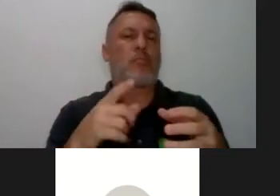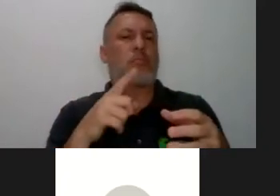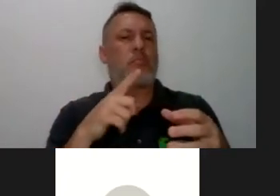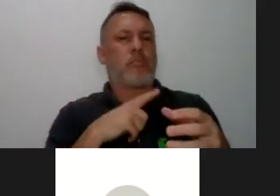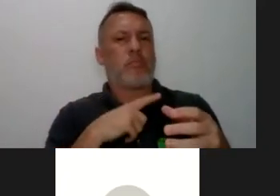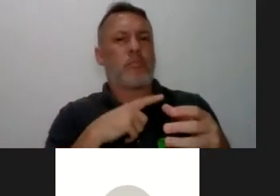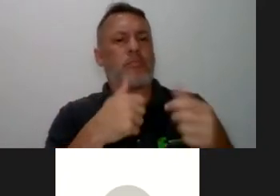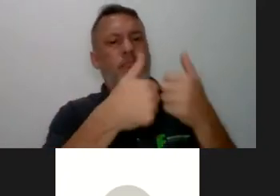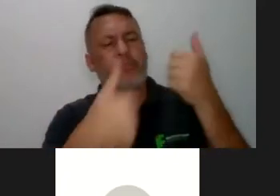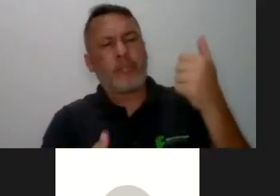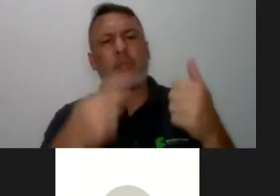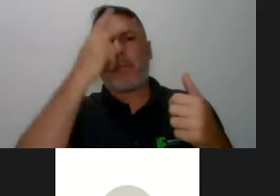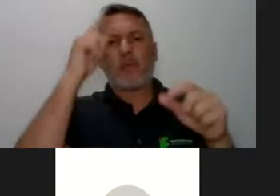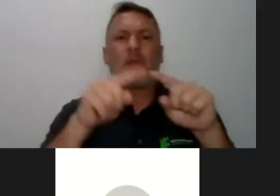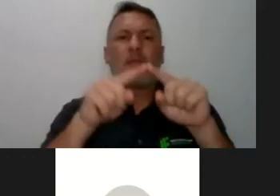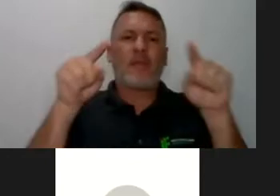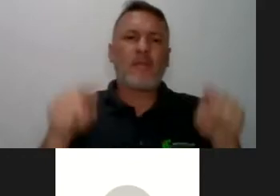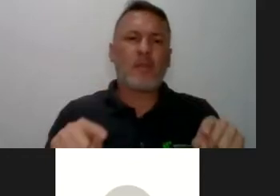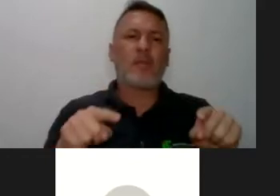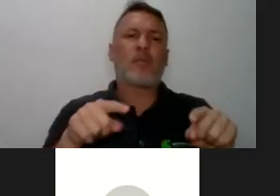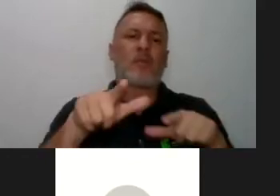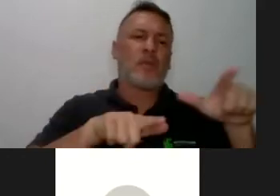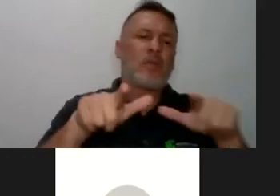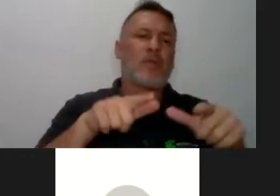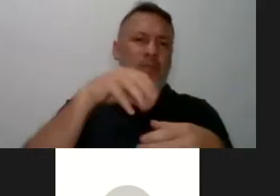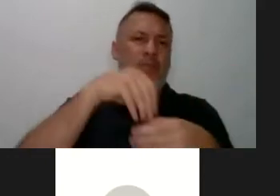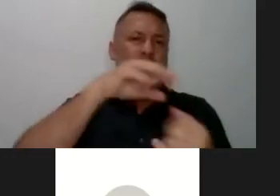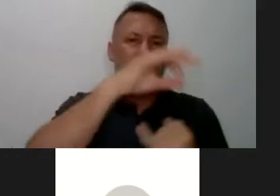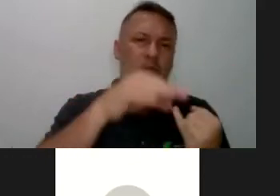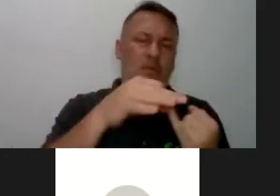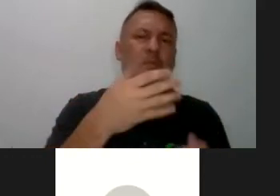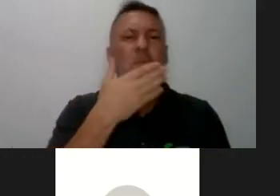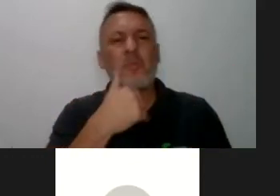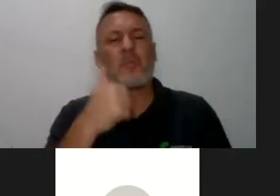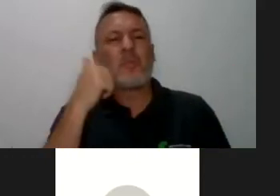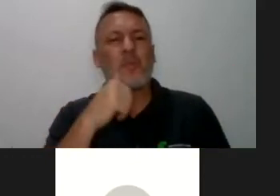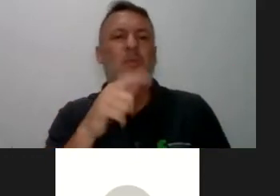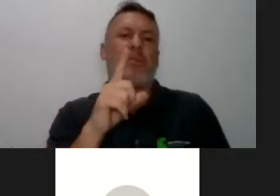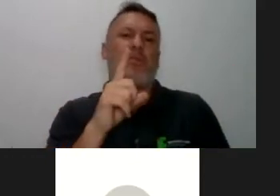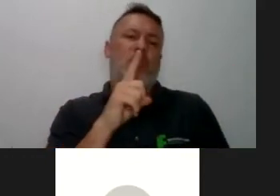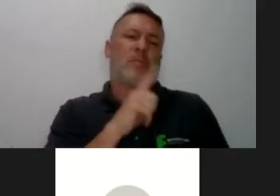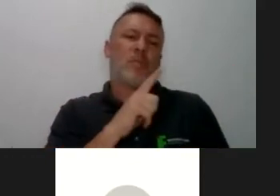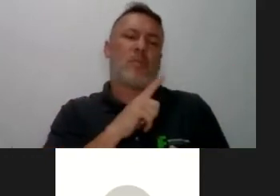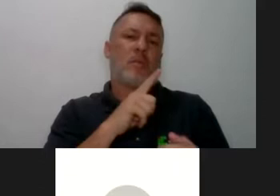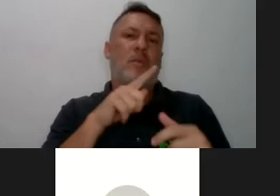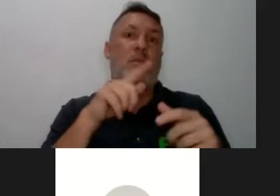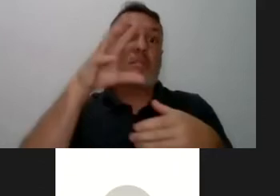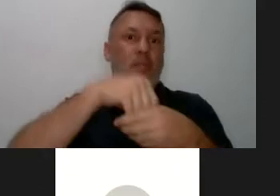pelos servidores, servidoras, das pessoas que nós temos na nossa instituição.